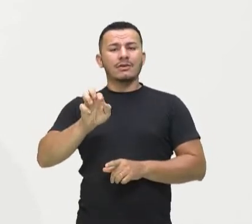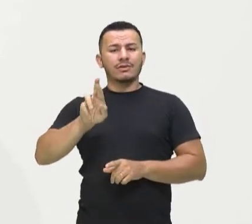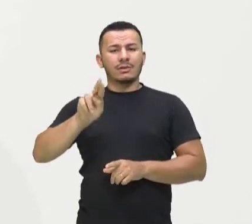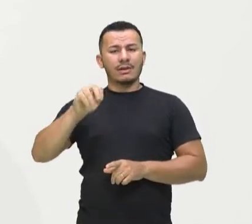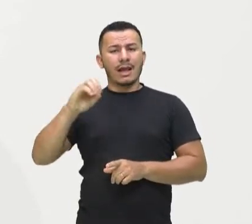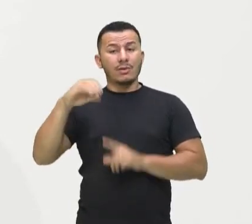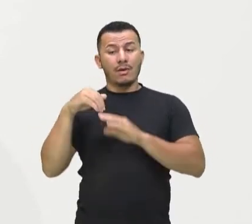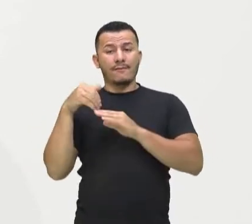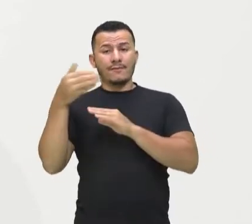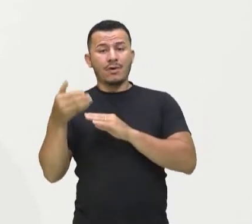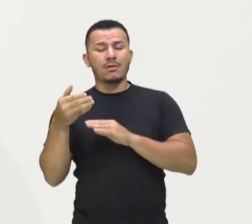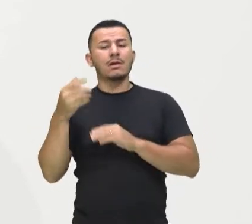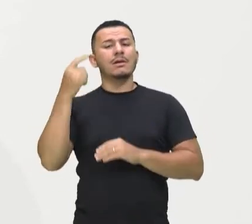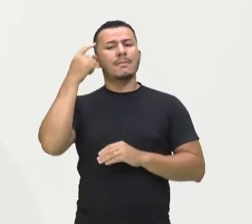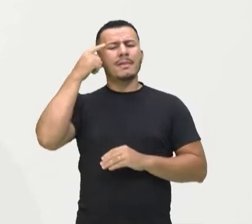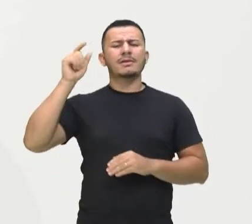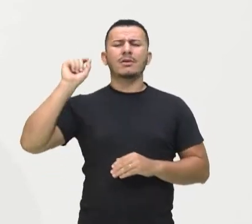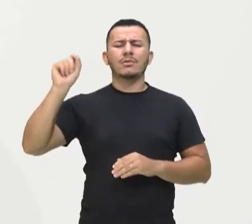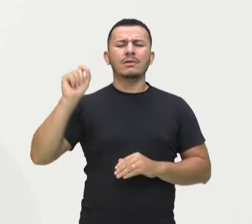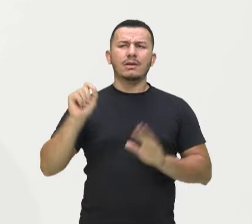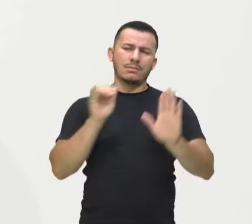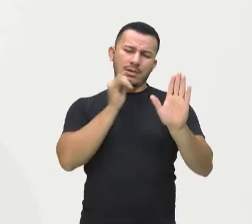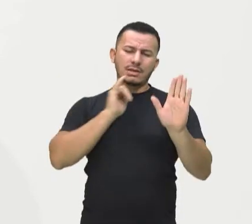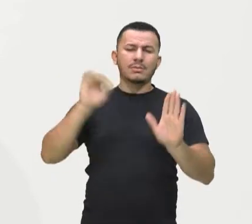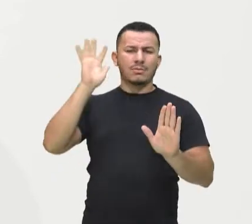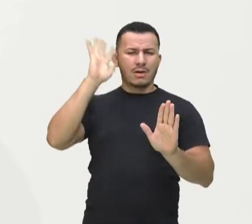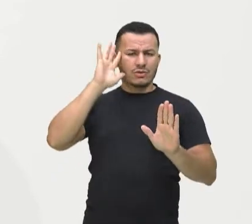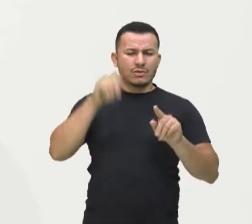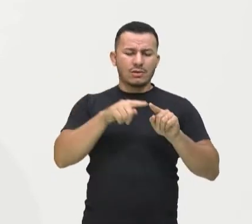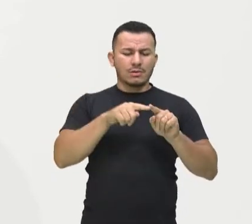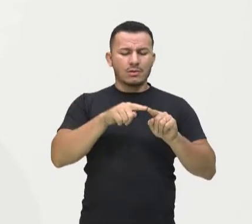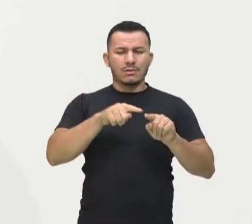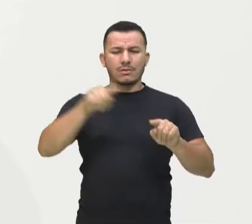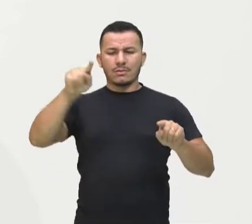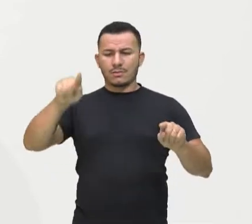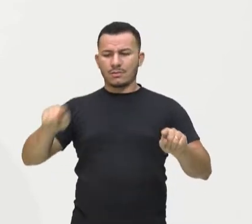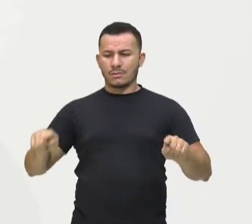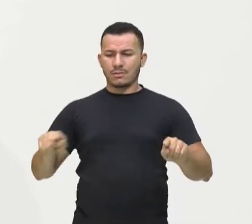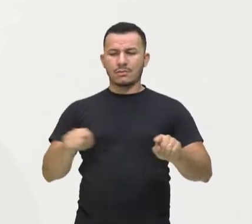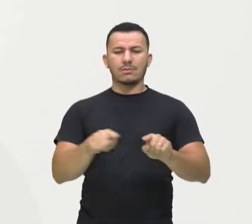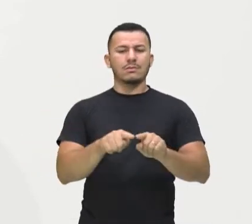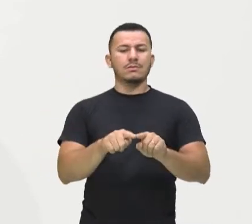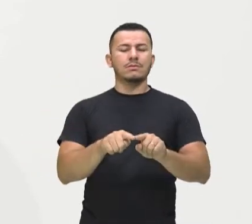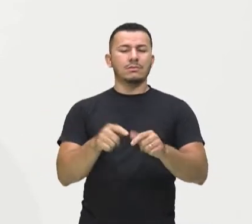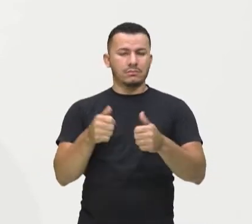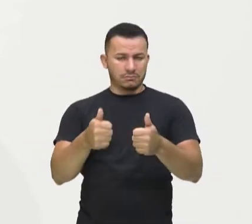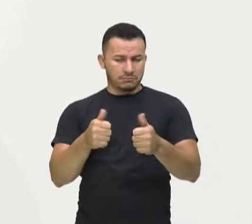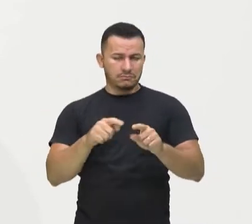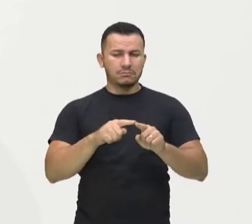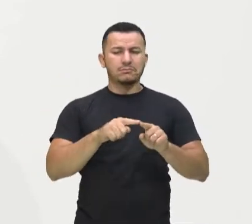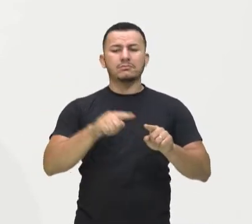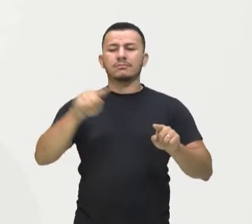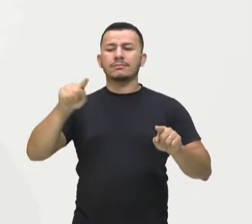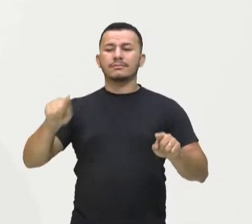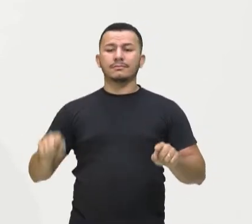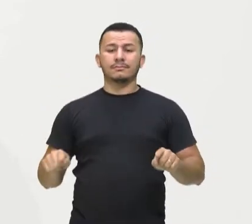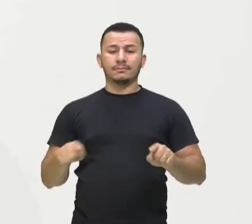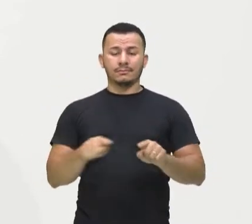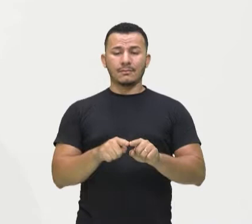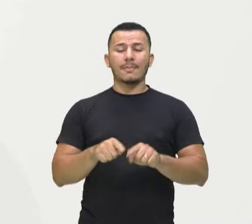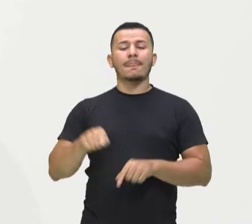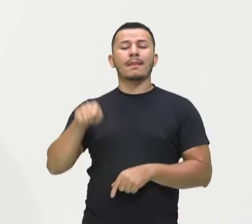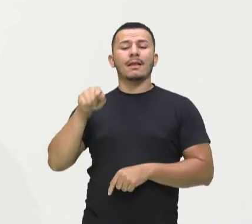quando a gente pensa em ângulo externo, imagina que eu vou desenhar aqui um triângulo, tá bom? Triângulo qualquer. A primeira coisa